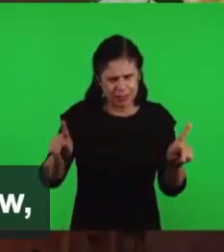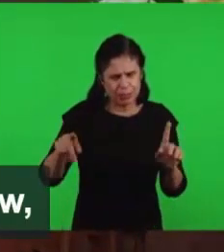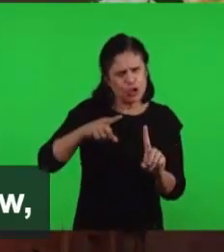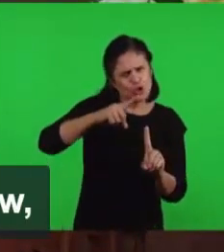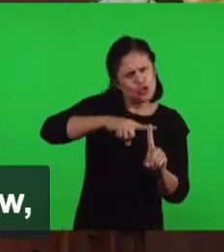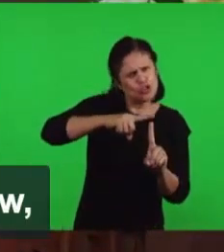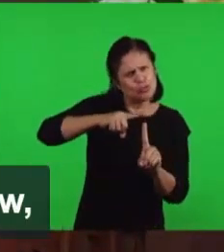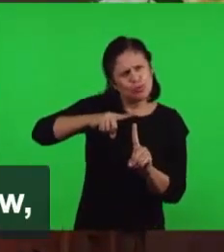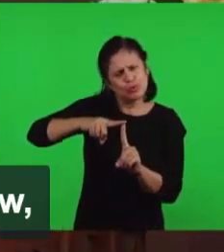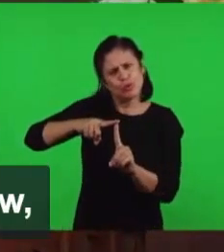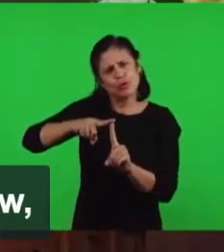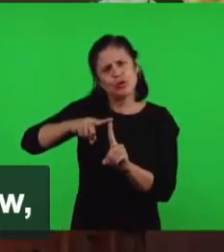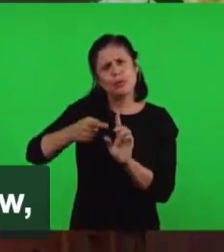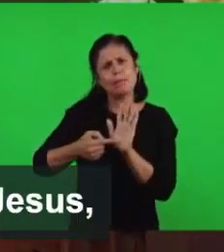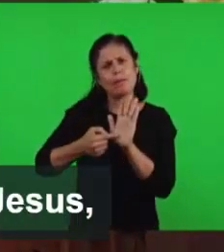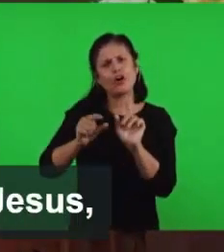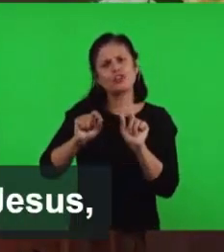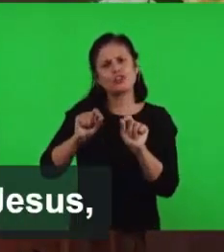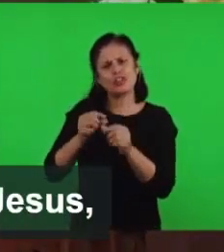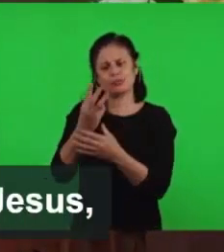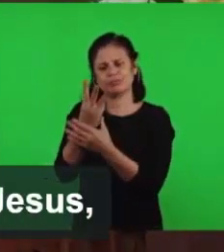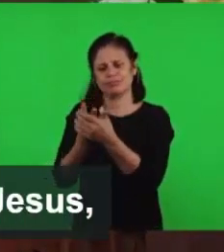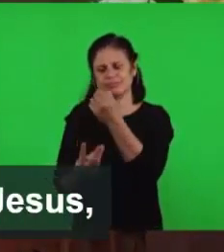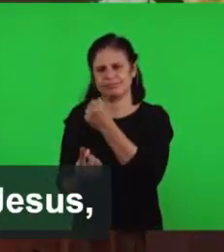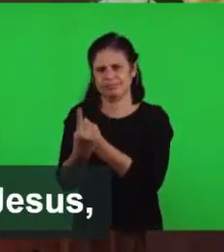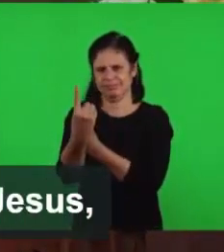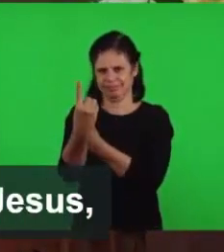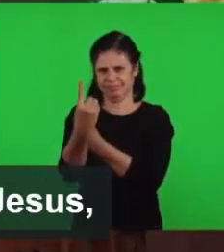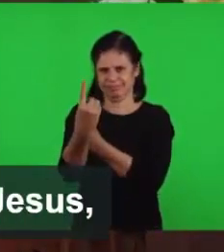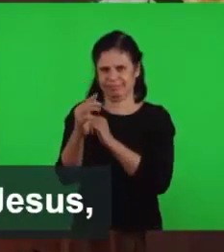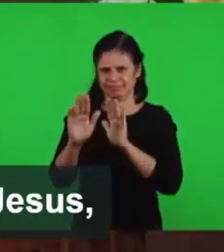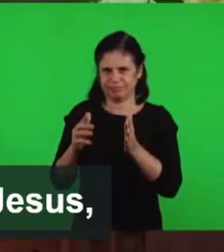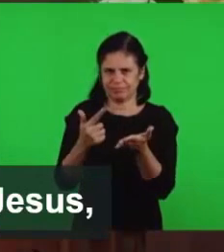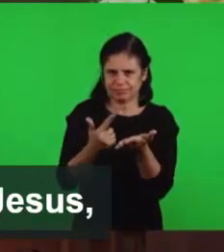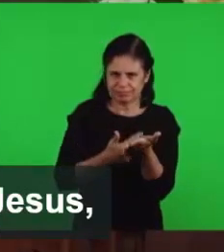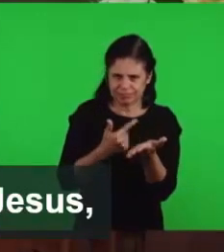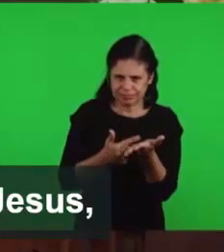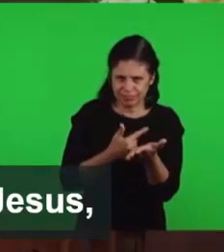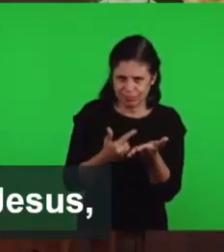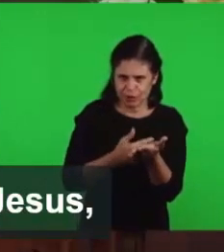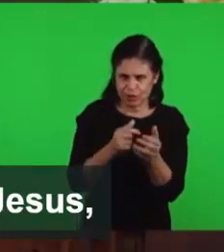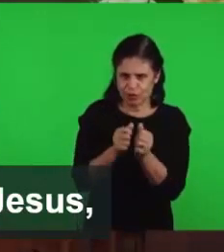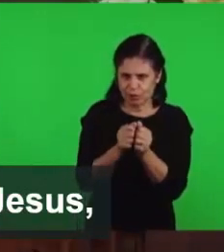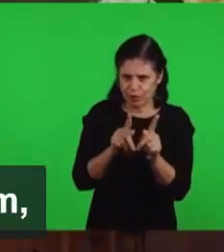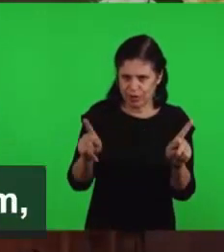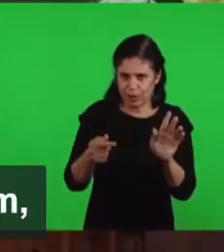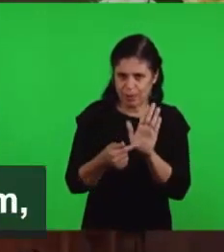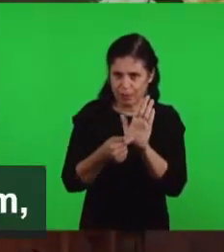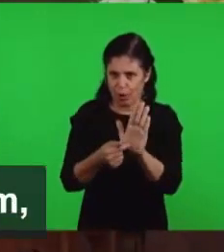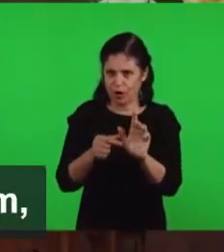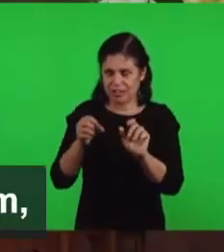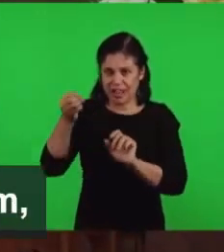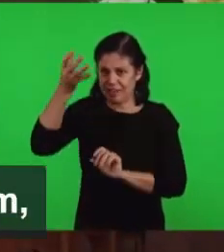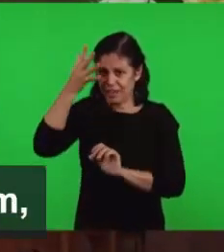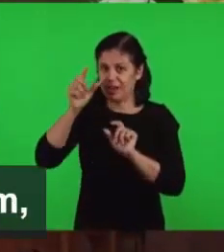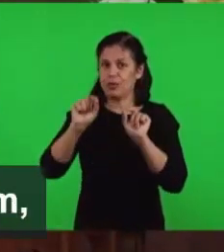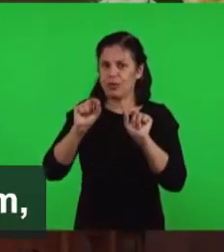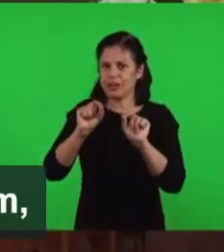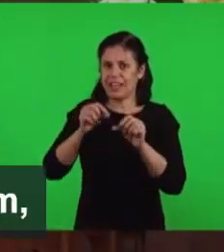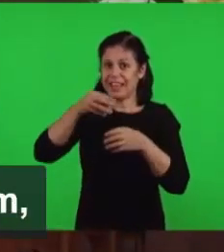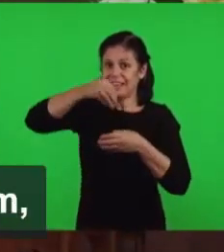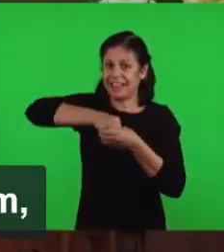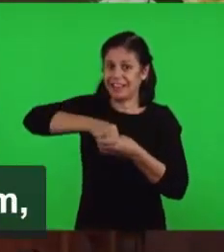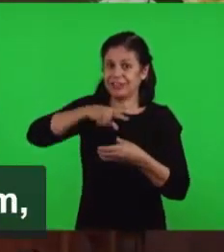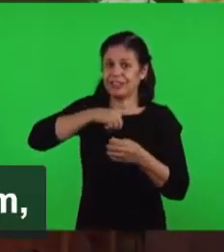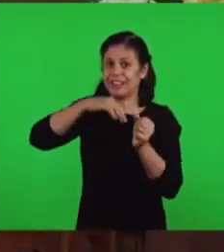é mesmo você me dá Trindade agora a especificação do livro é com relação a Jesus porque tudo vai acontecer